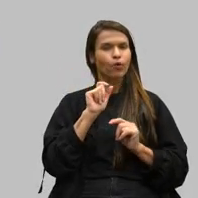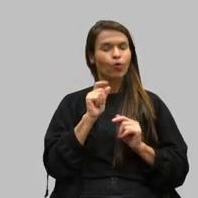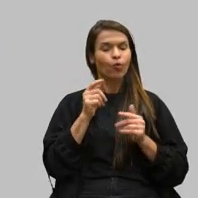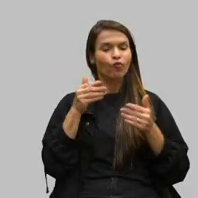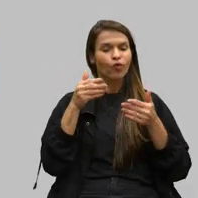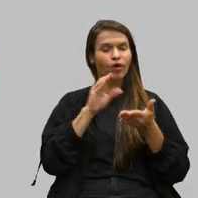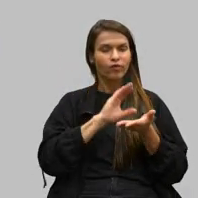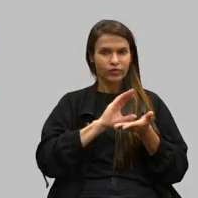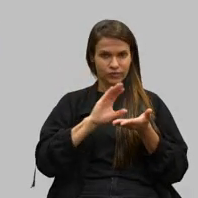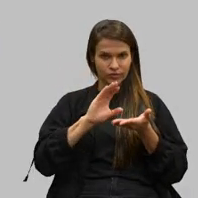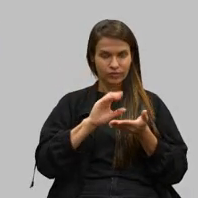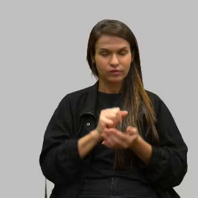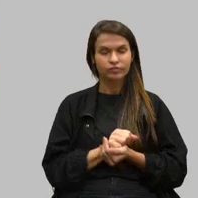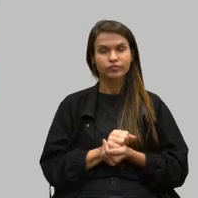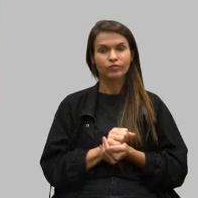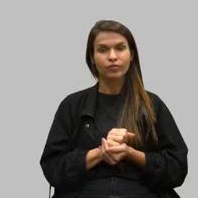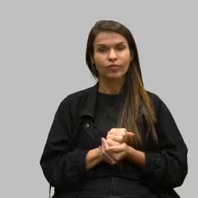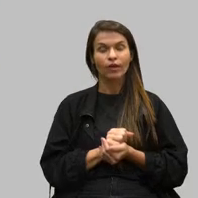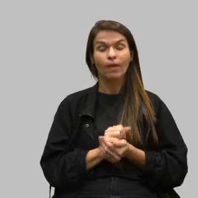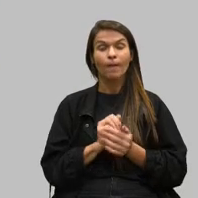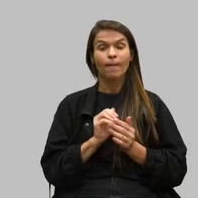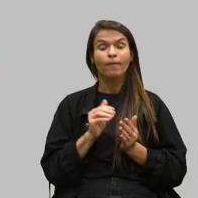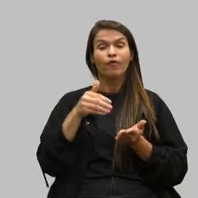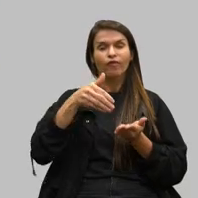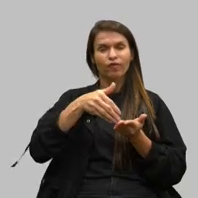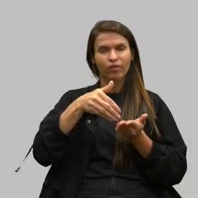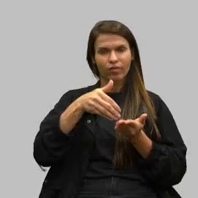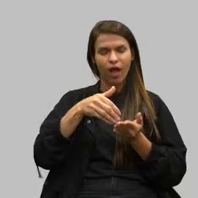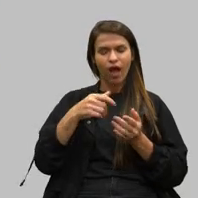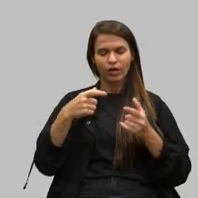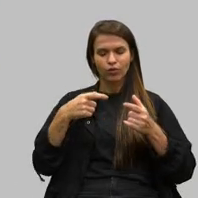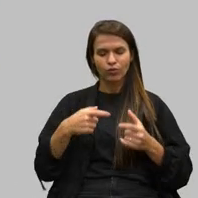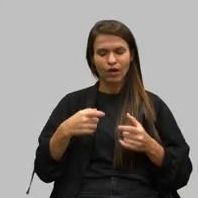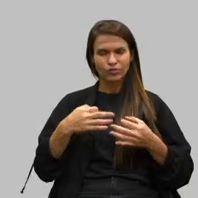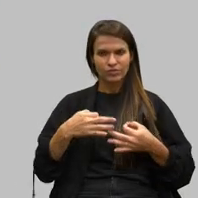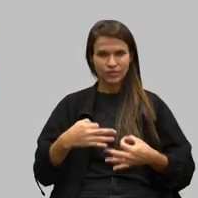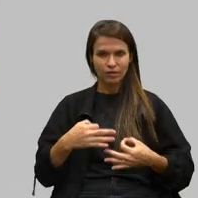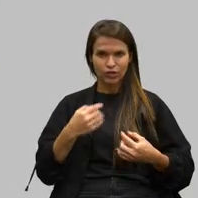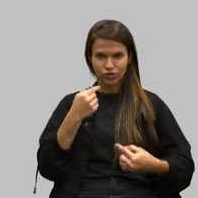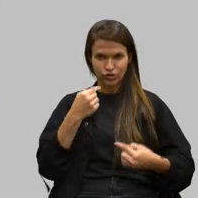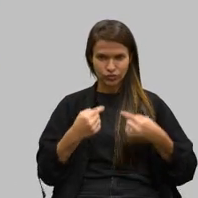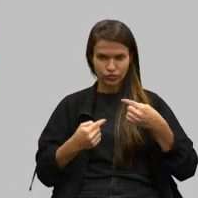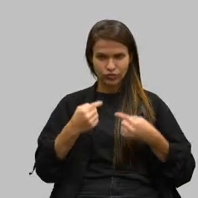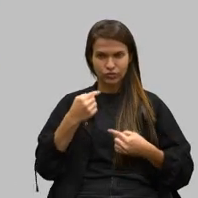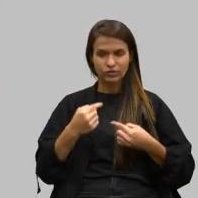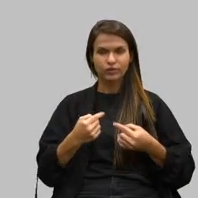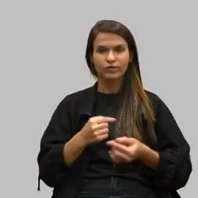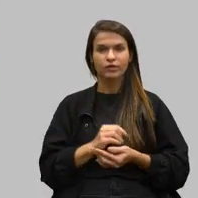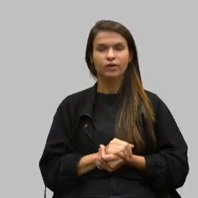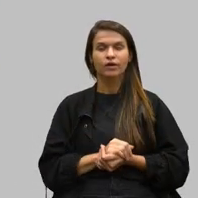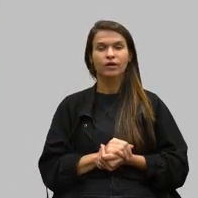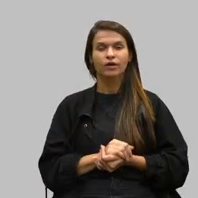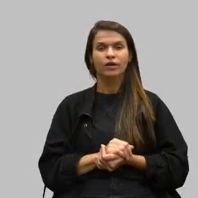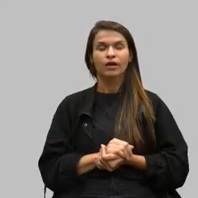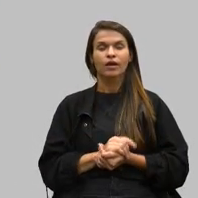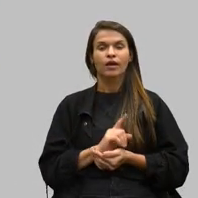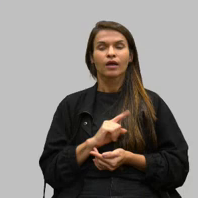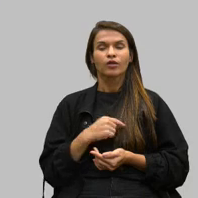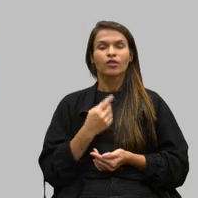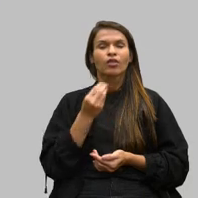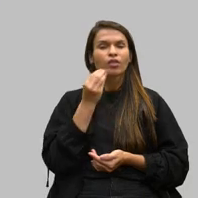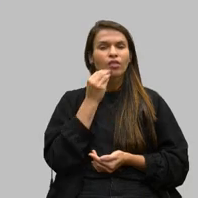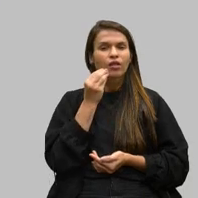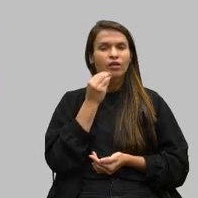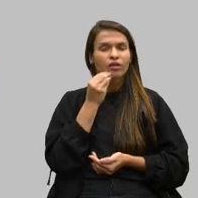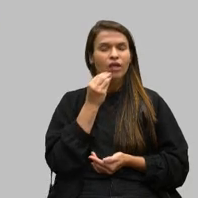E, por fim, eu acho que vale a pena a colocar aqui, que aqui é o local certo para isso, a gente buscar algumas